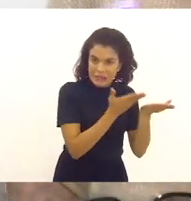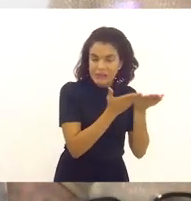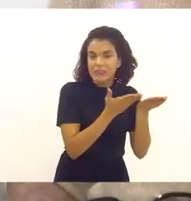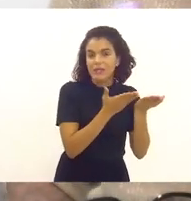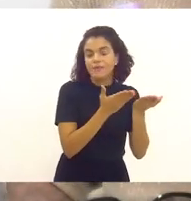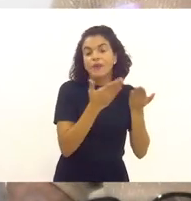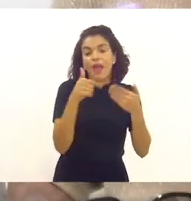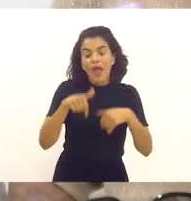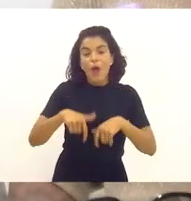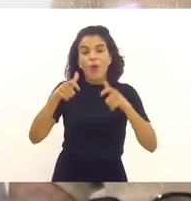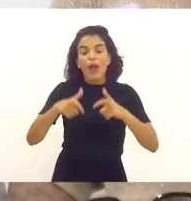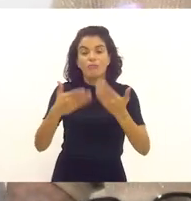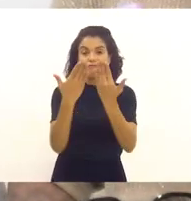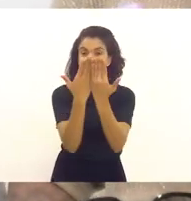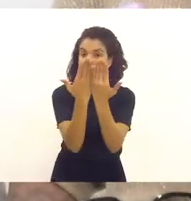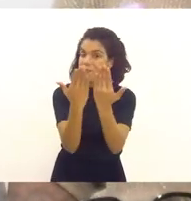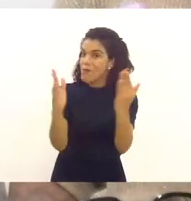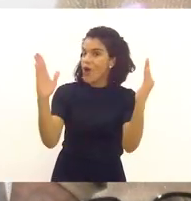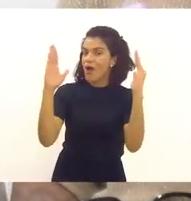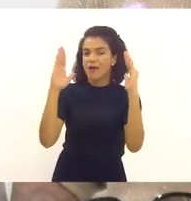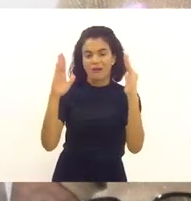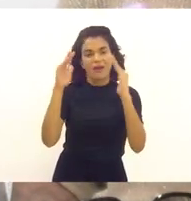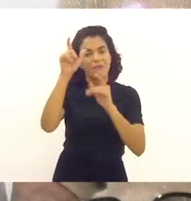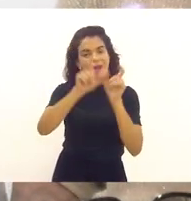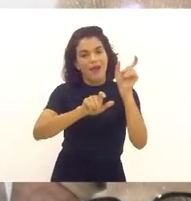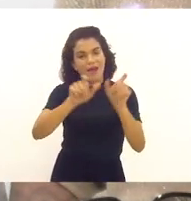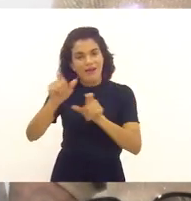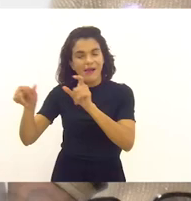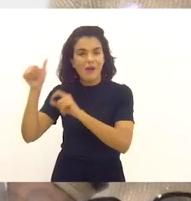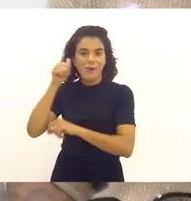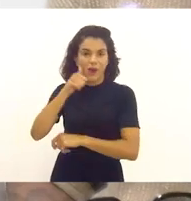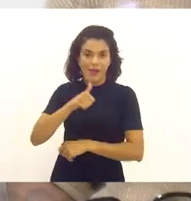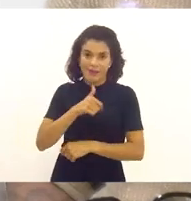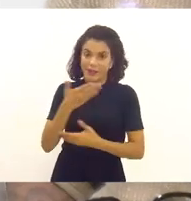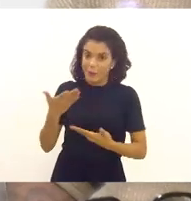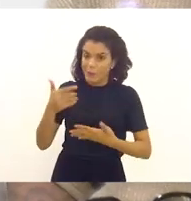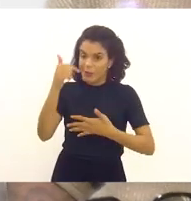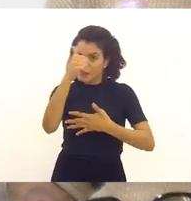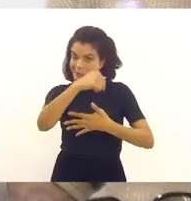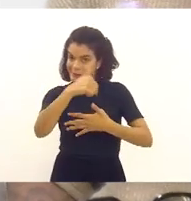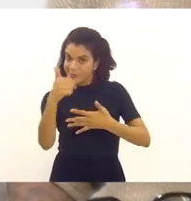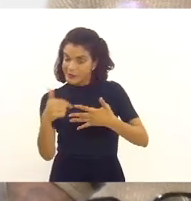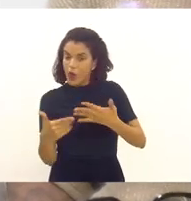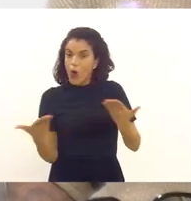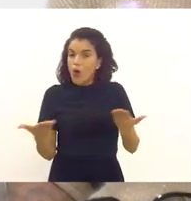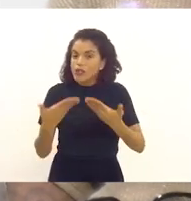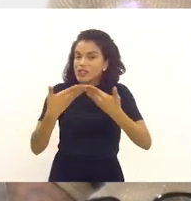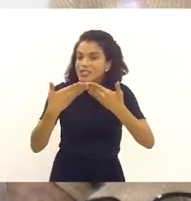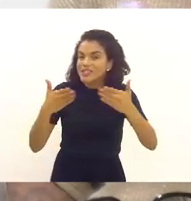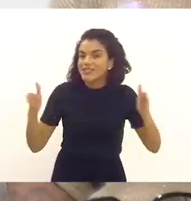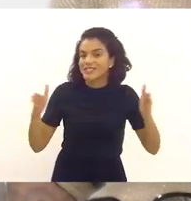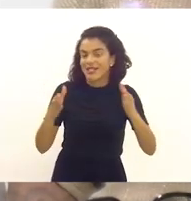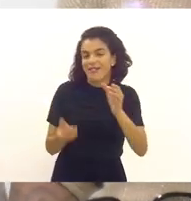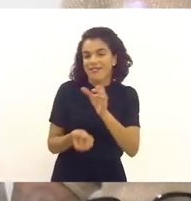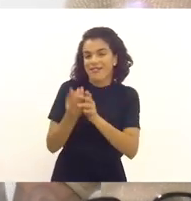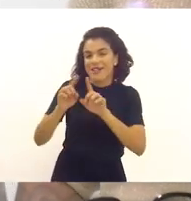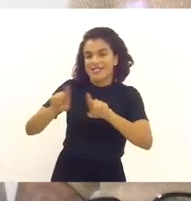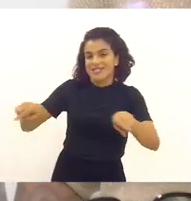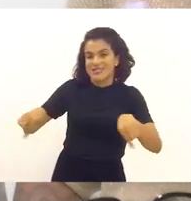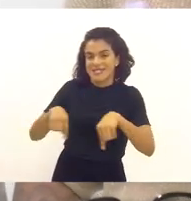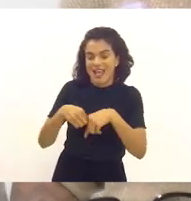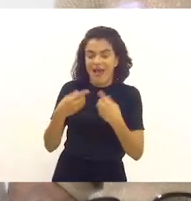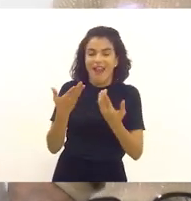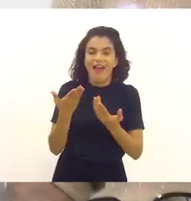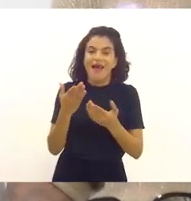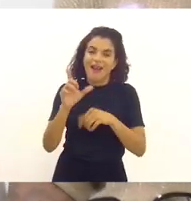uma porta de entrada também para essas mulheres então e aí nesse ponto a gente hoje tá inaugurando a sala lilás do Vigésimo